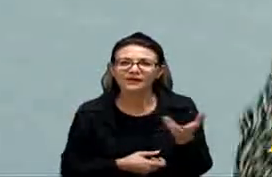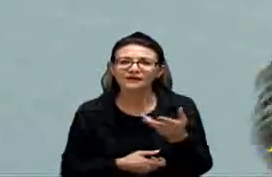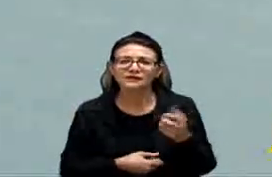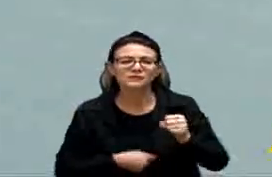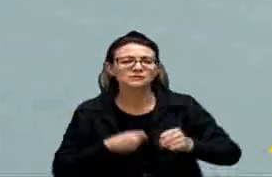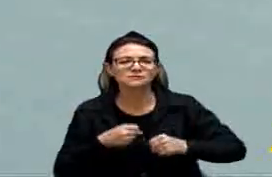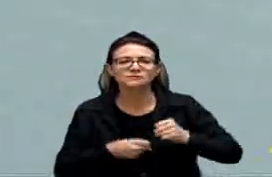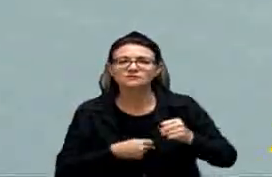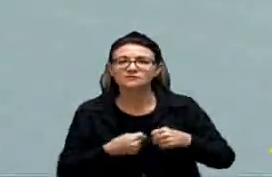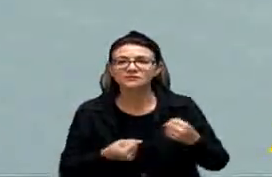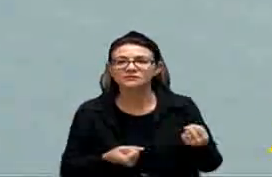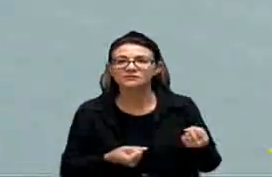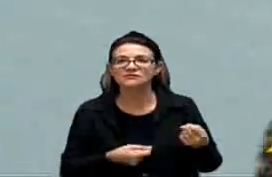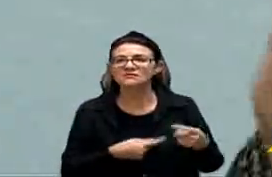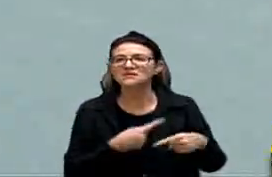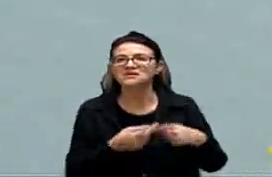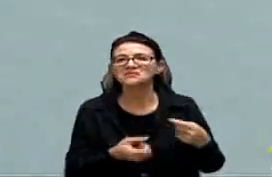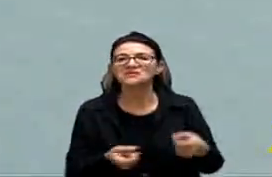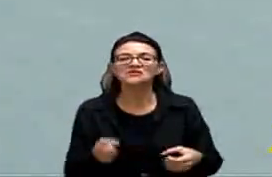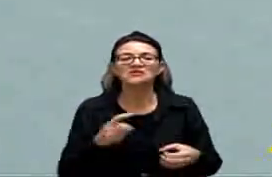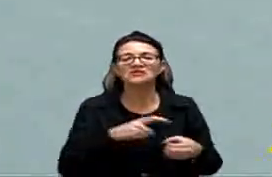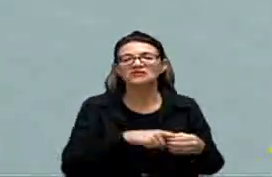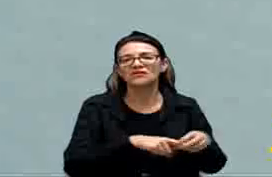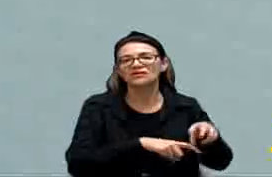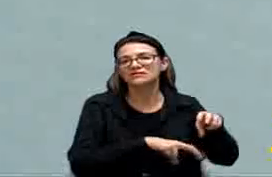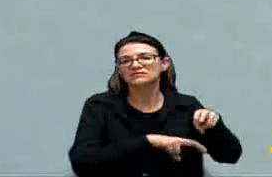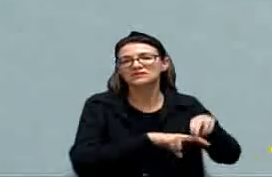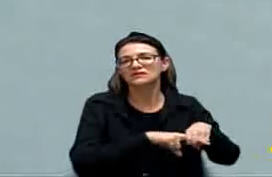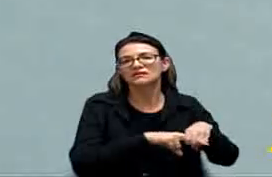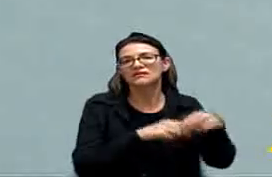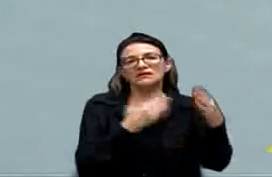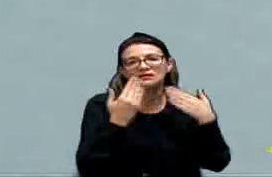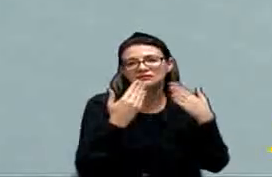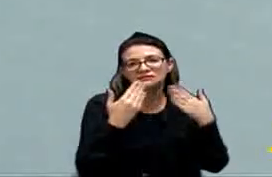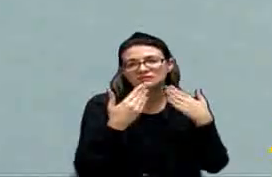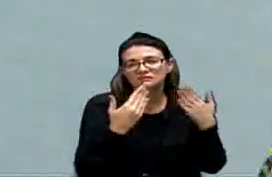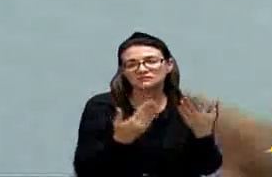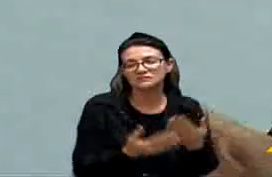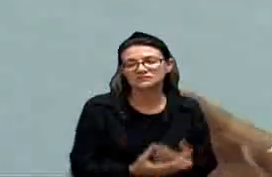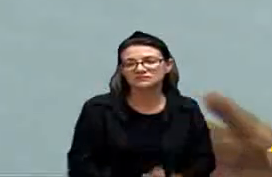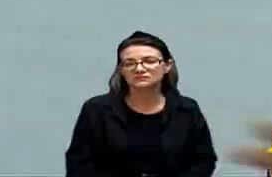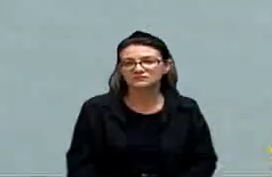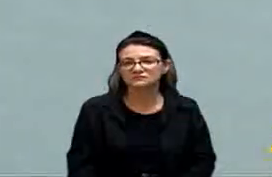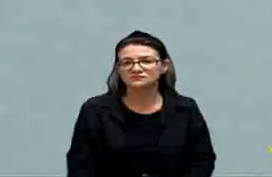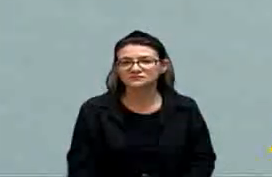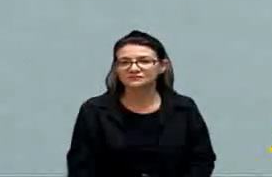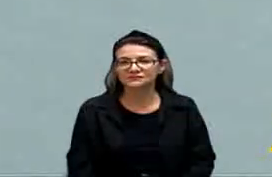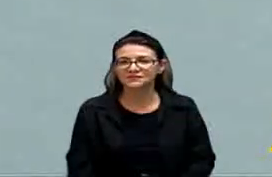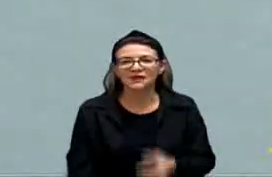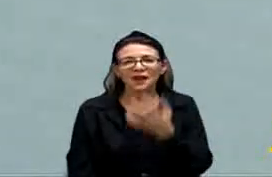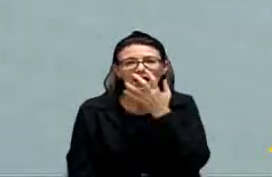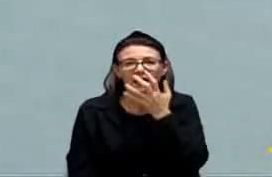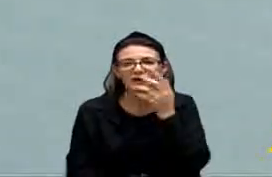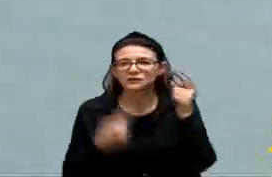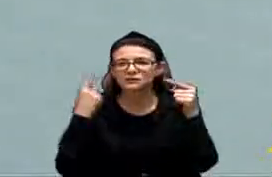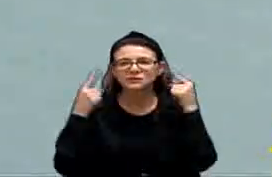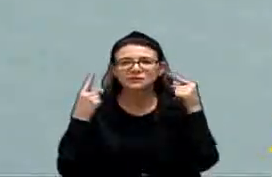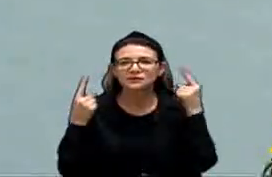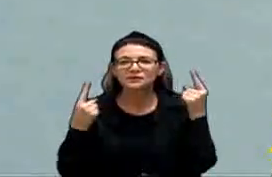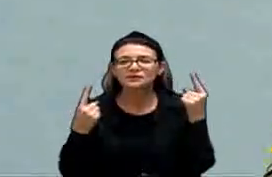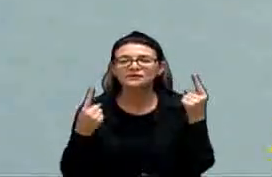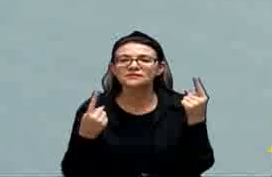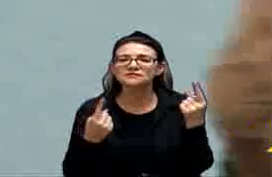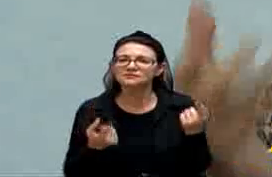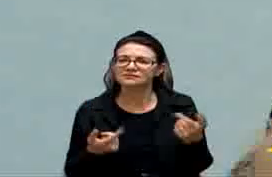voltar e ficar sentado conversando até aparecer outro outro serviço ele usava esse termo a gente é cachorro louco mesmo falei